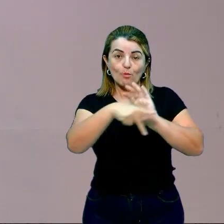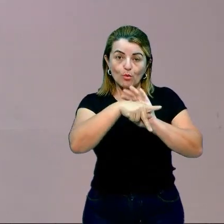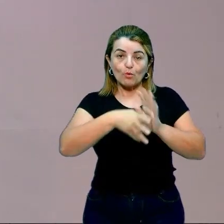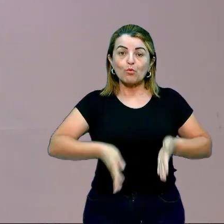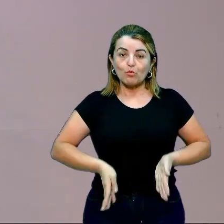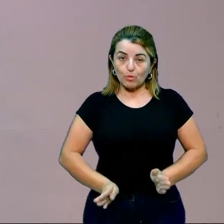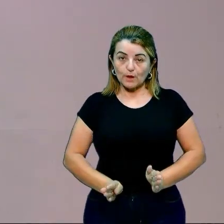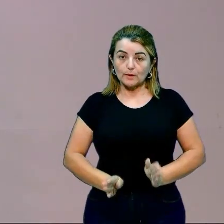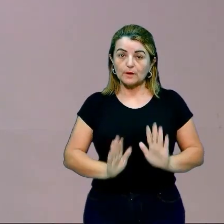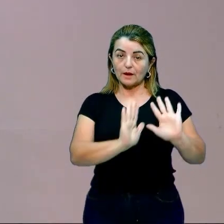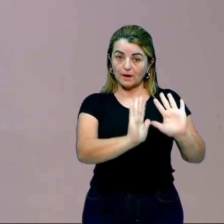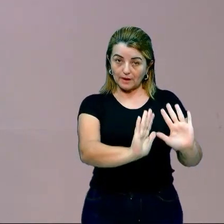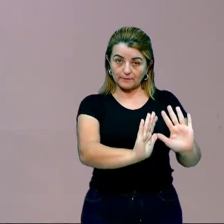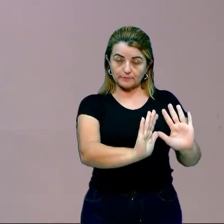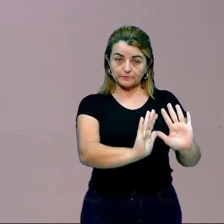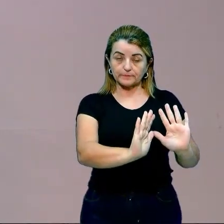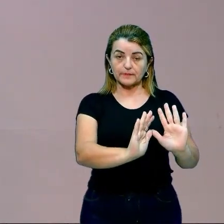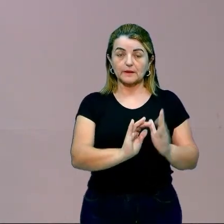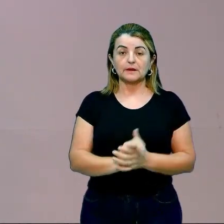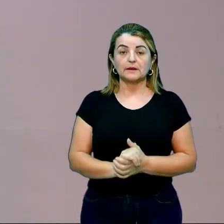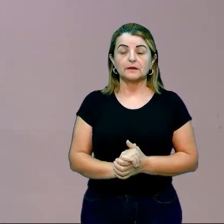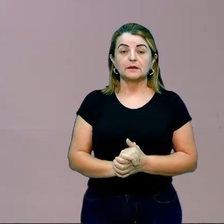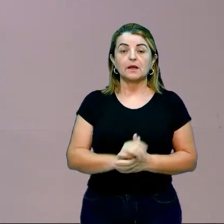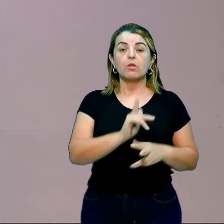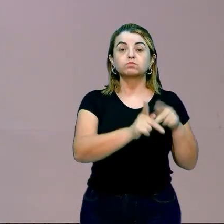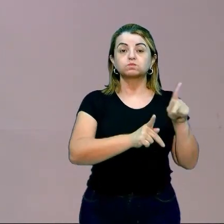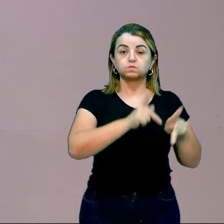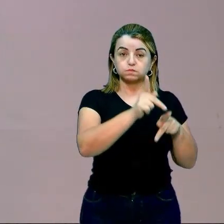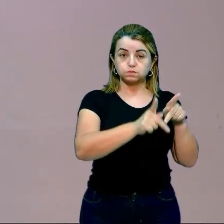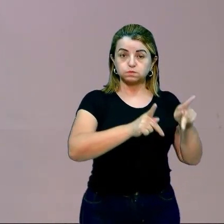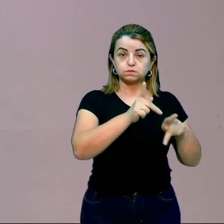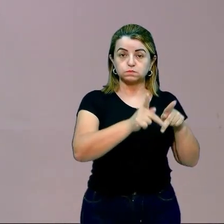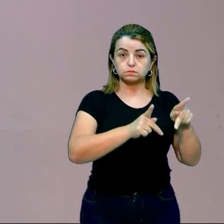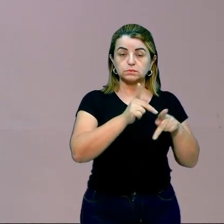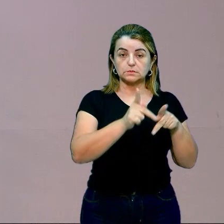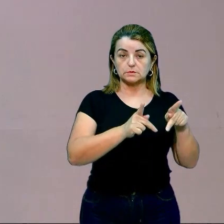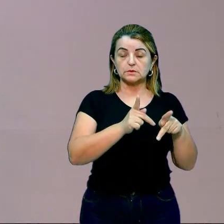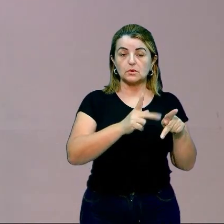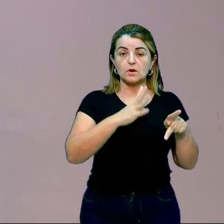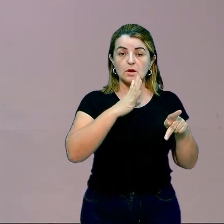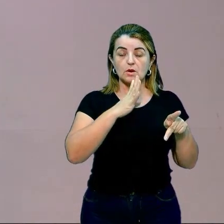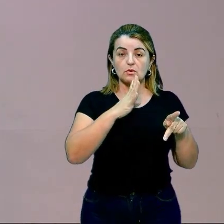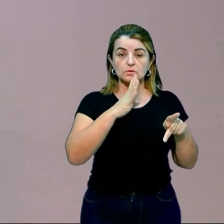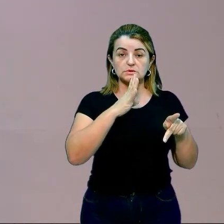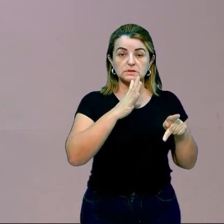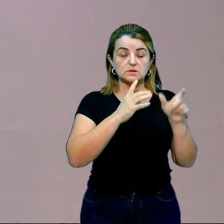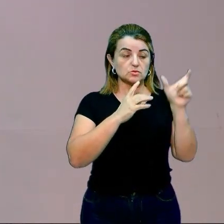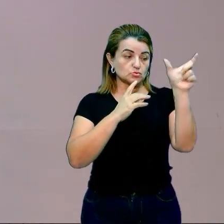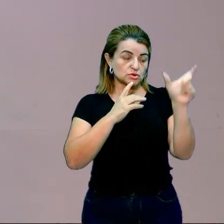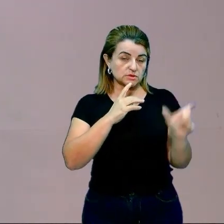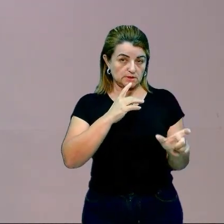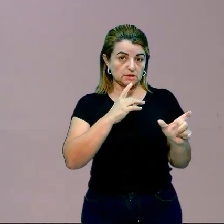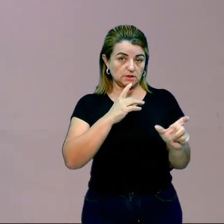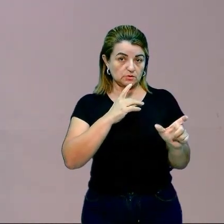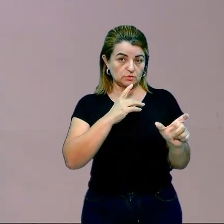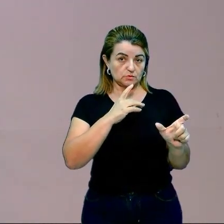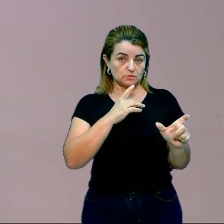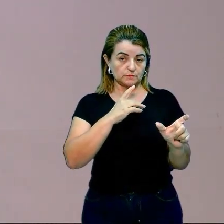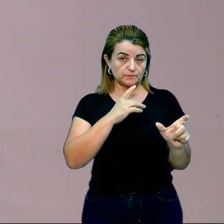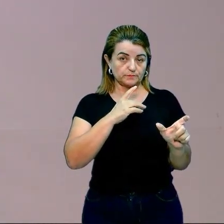ateniense o seu pátrias eram os únicos que eram considerados como cidadãos né